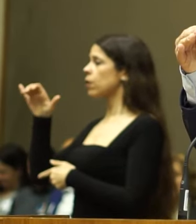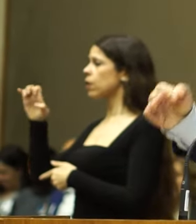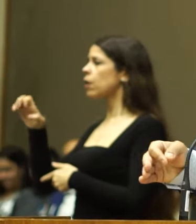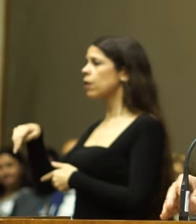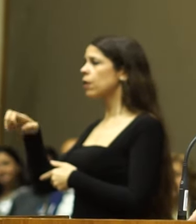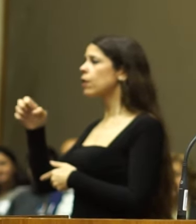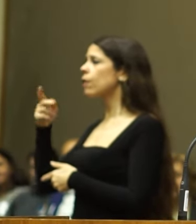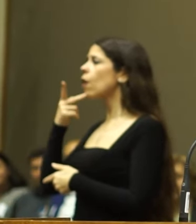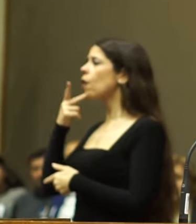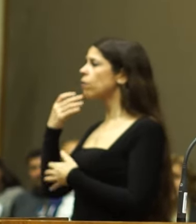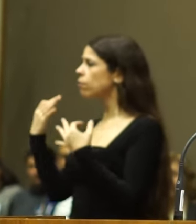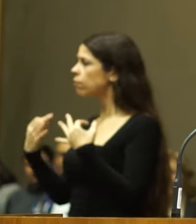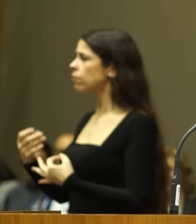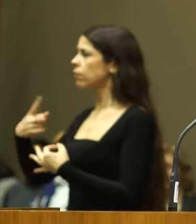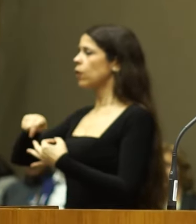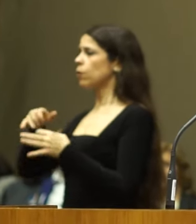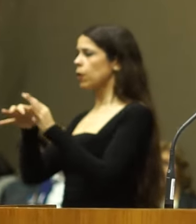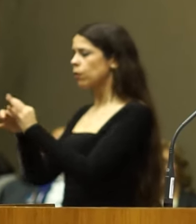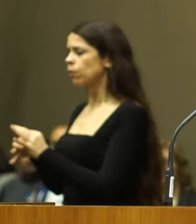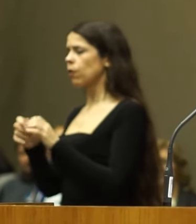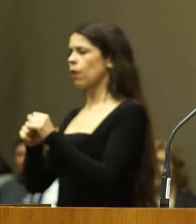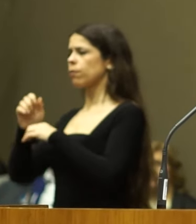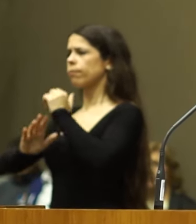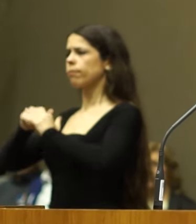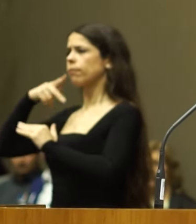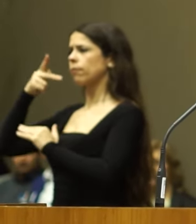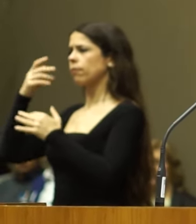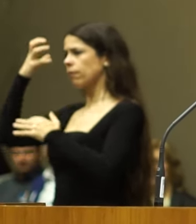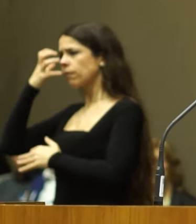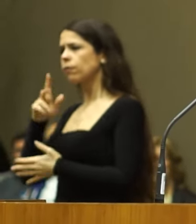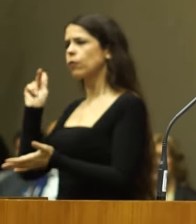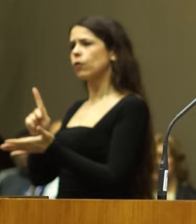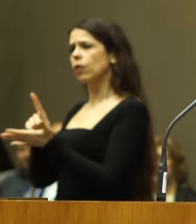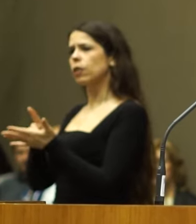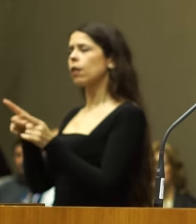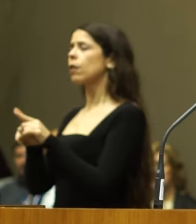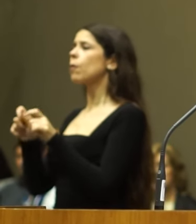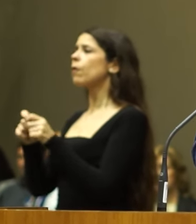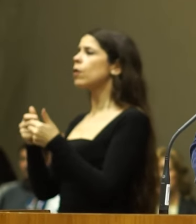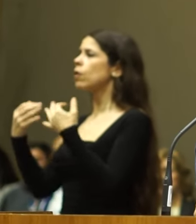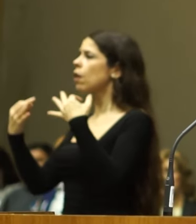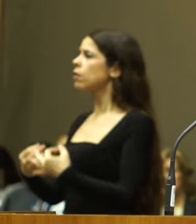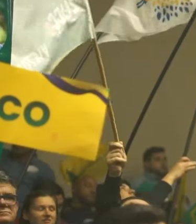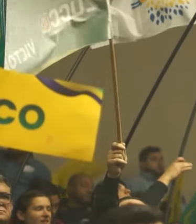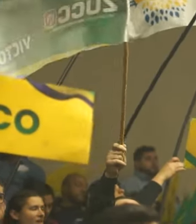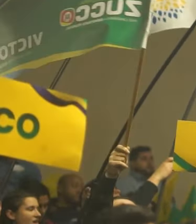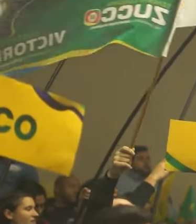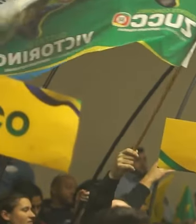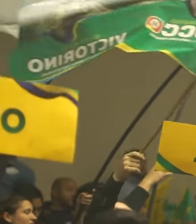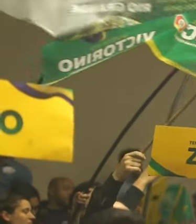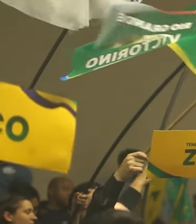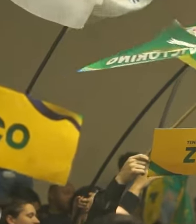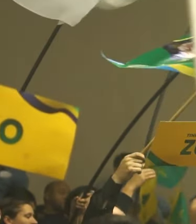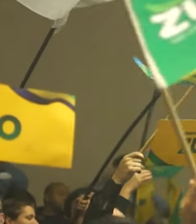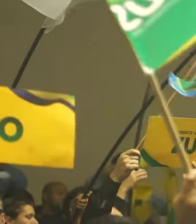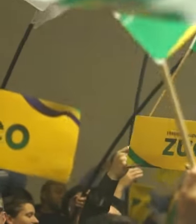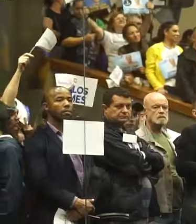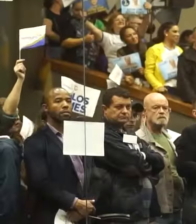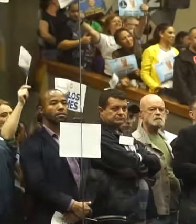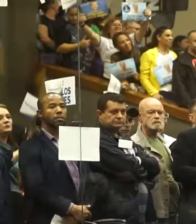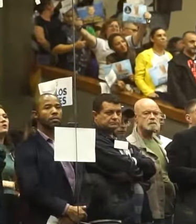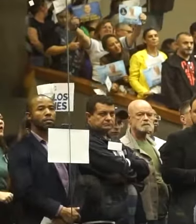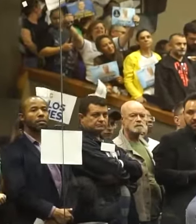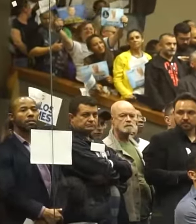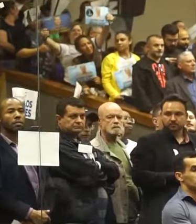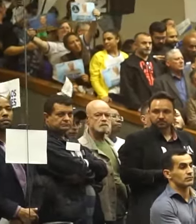Nós temos que estar unidos, fazer uma política séria, de verdade, fazer o que é certo, não o que é fácil. Nós temos que